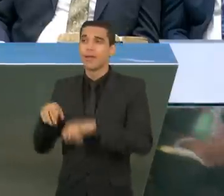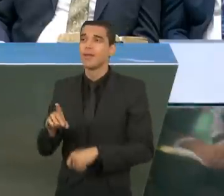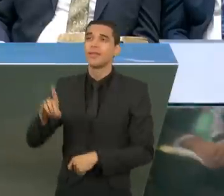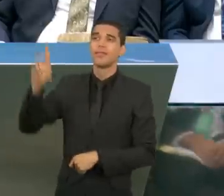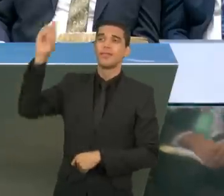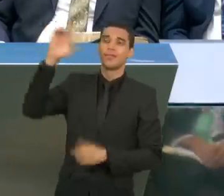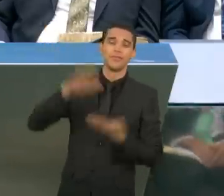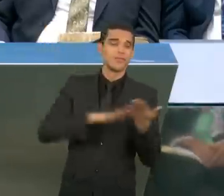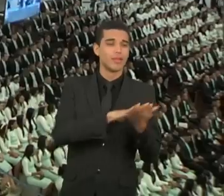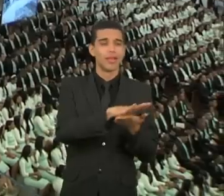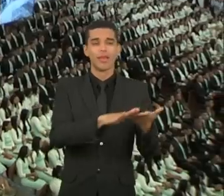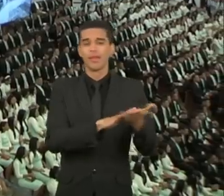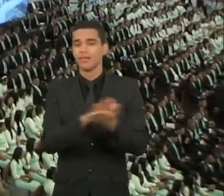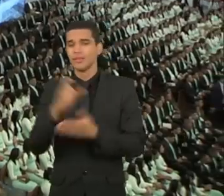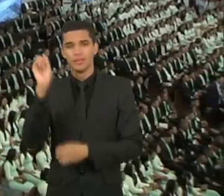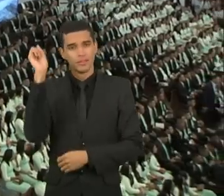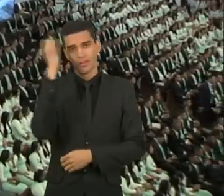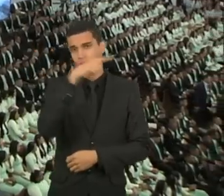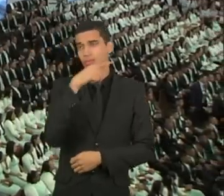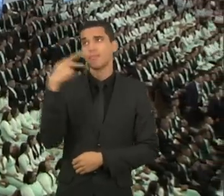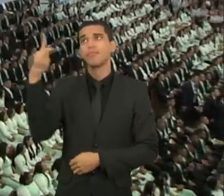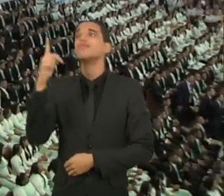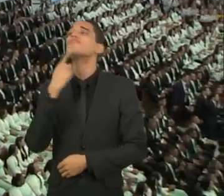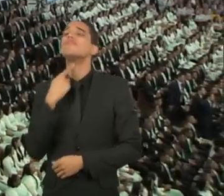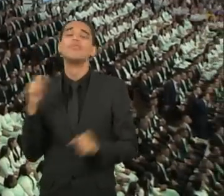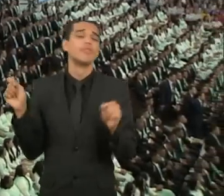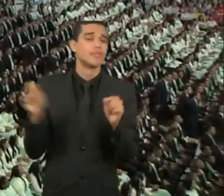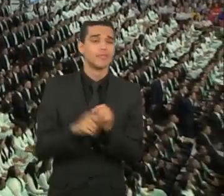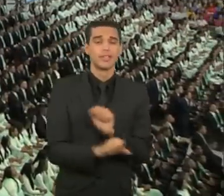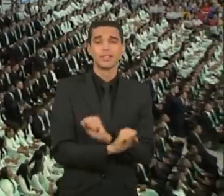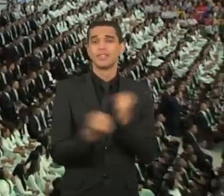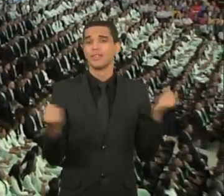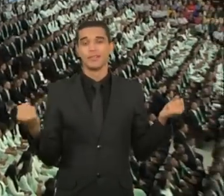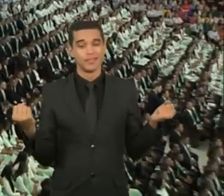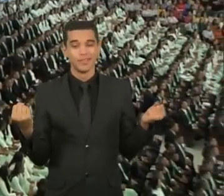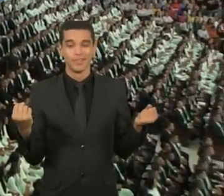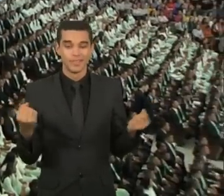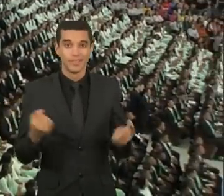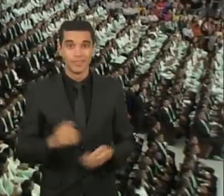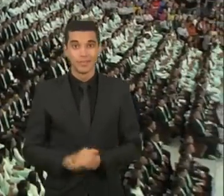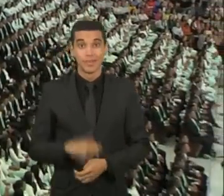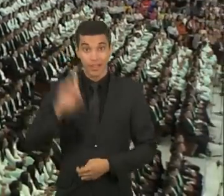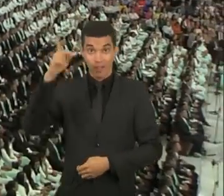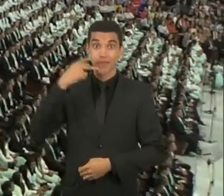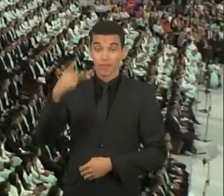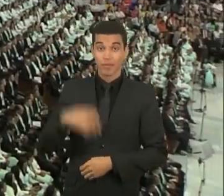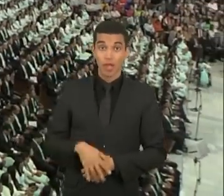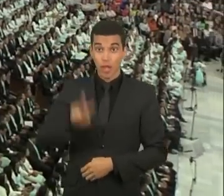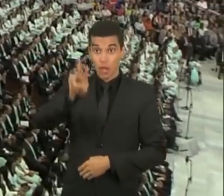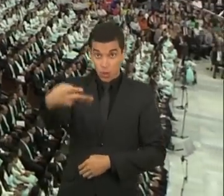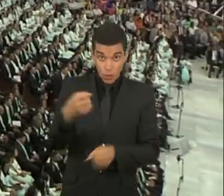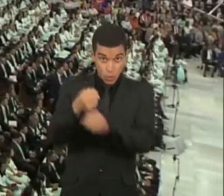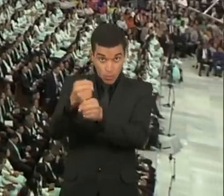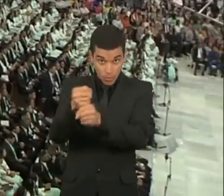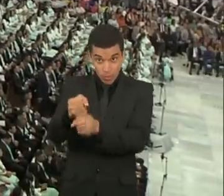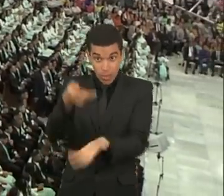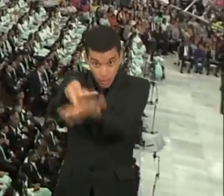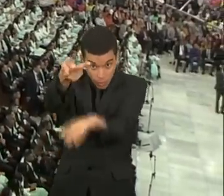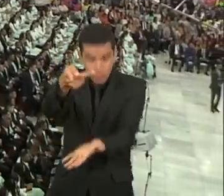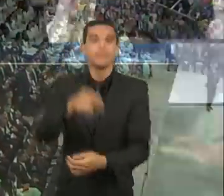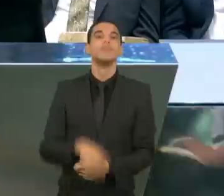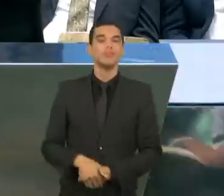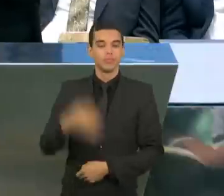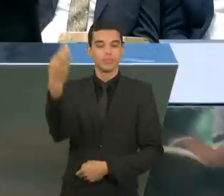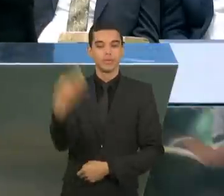Soberano e capaz, não há nada difícil quando ele quer. Aí ele vai dizer assim, daqui a 2000 anos vai acontecer. E acontece.